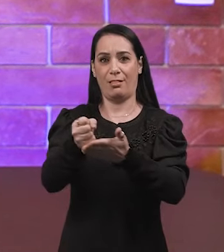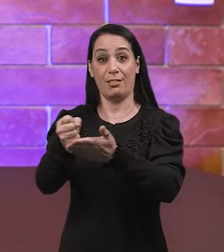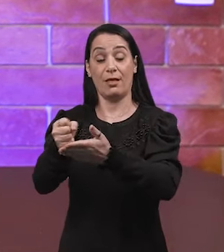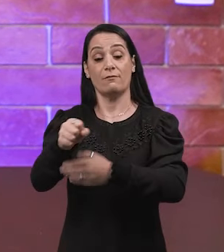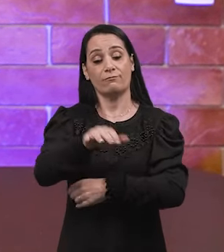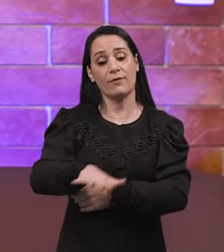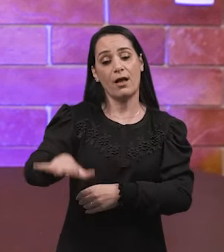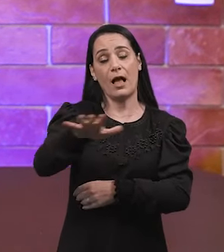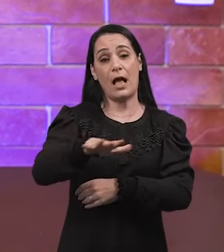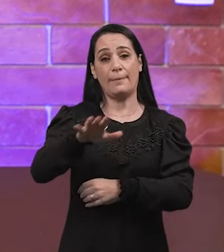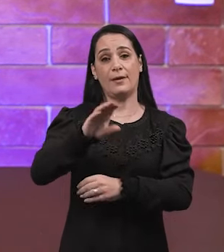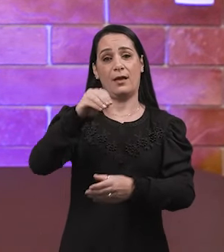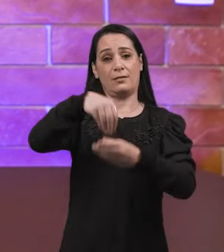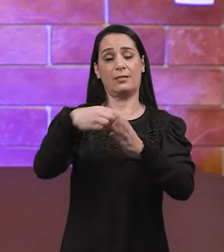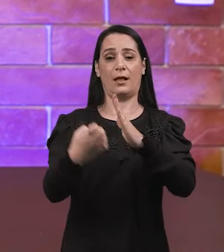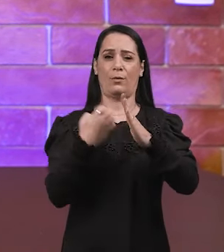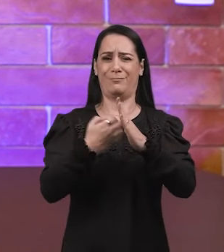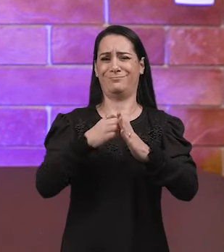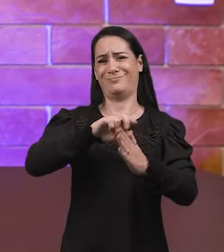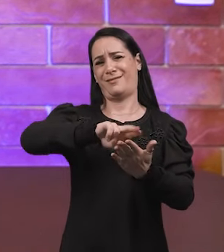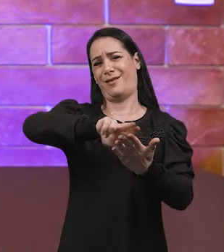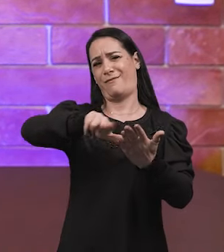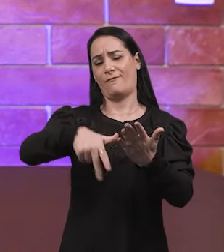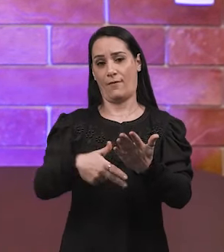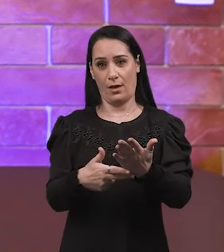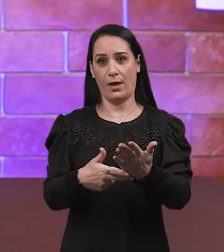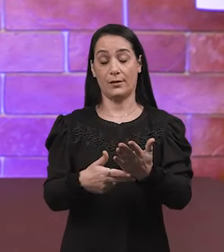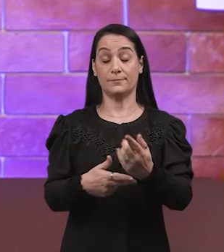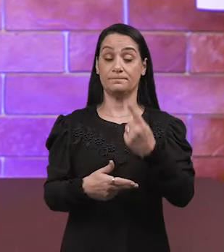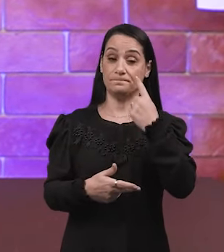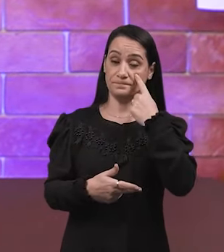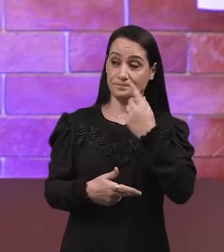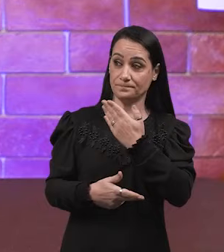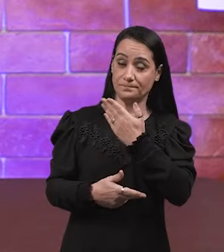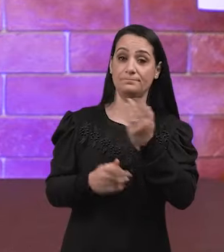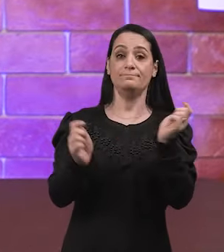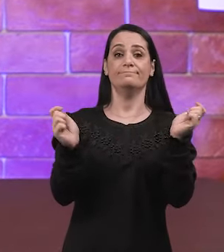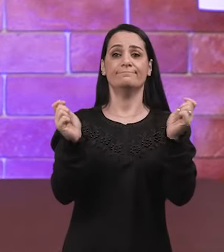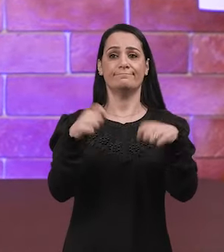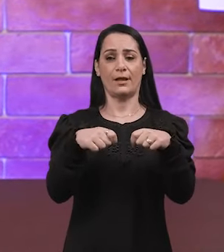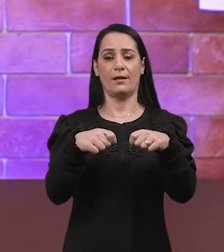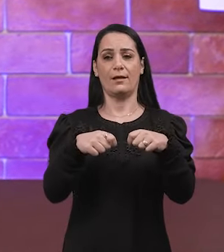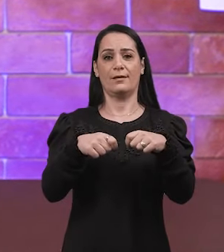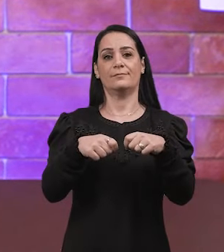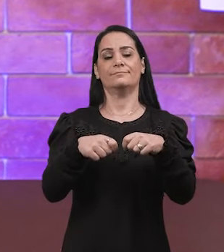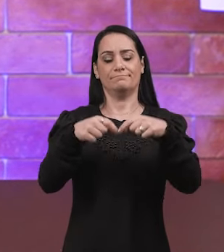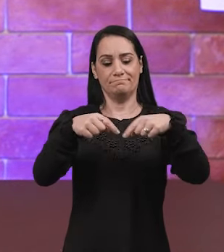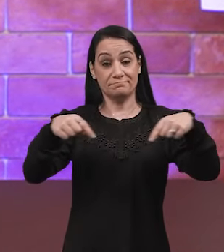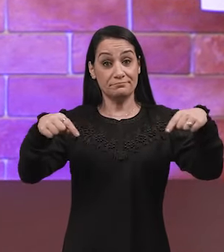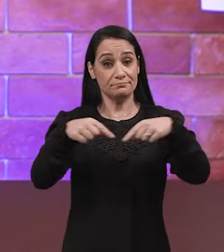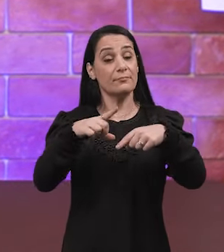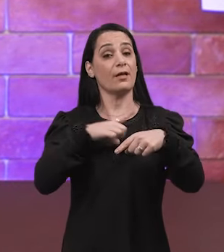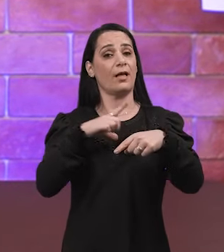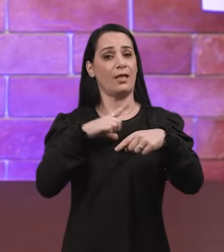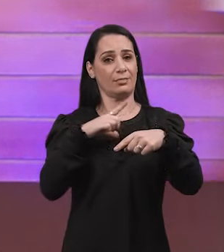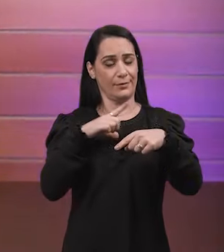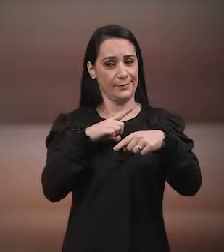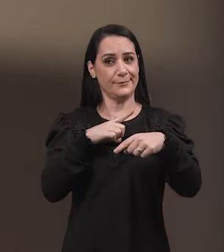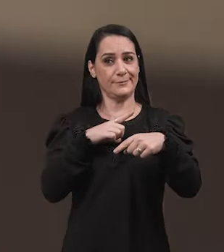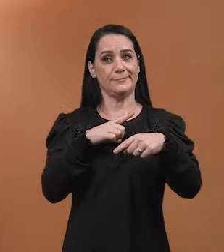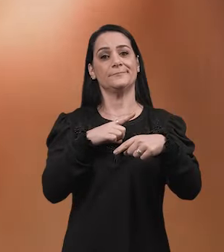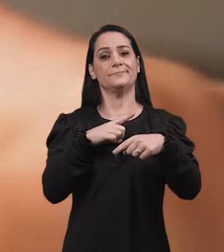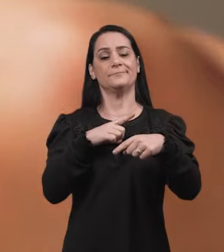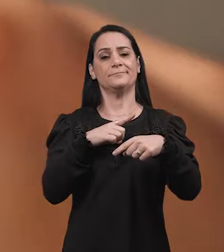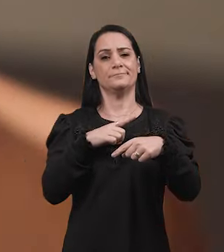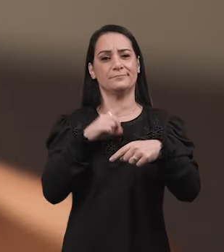móvel idealizado para uso em ambientes corporativos diversos. Aqui podemos ver que ele possui um leitor de código 2D